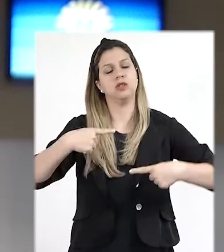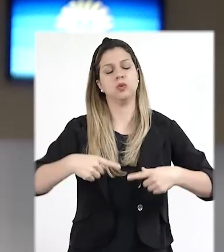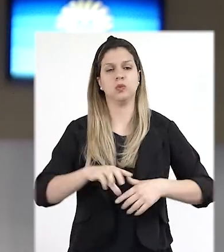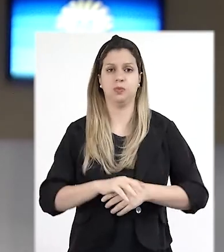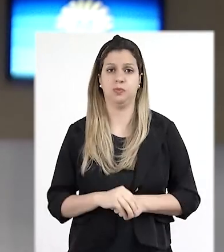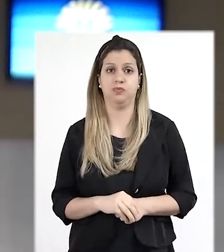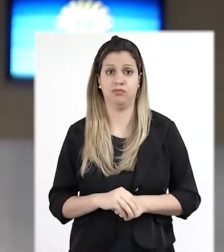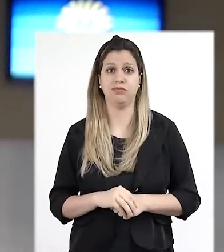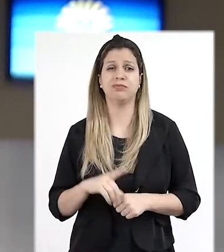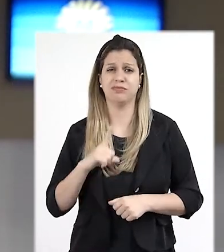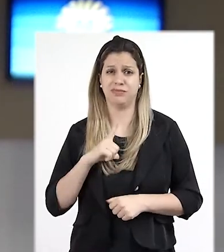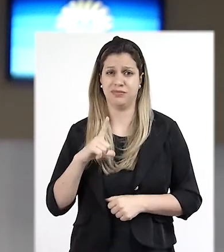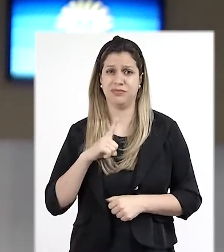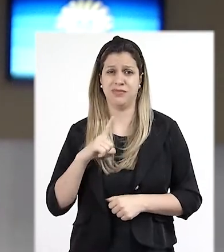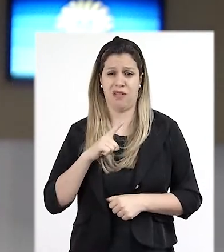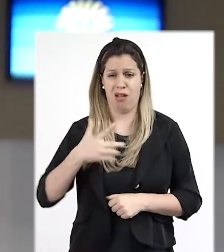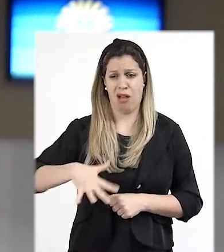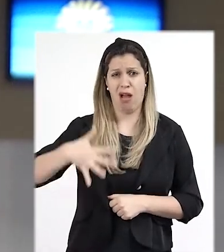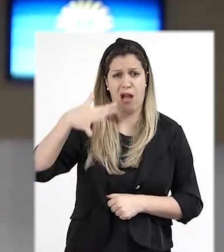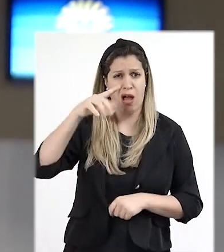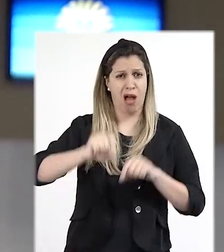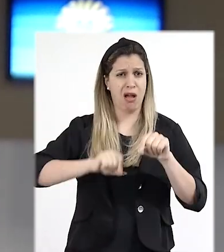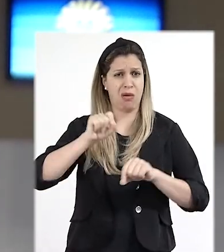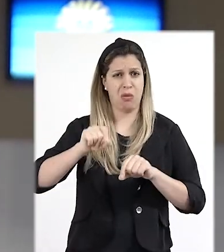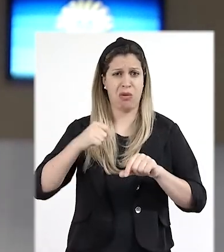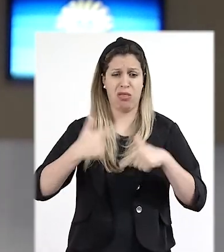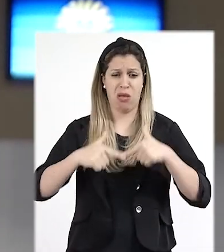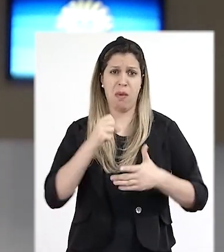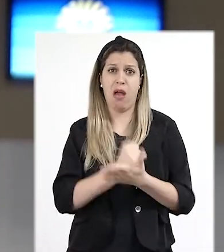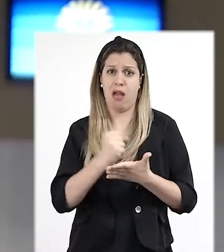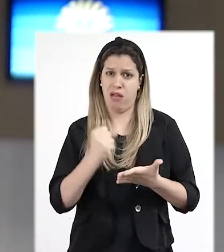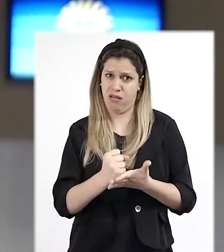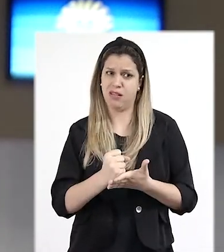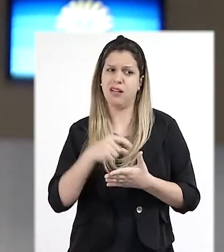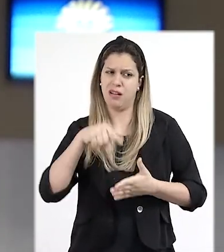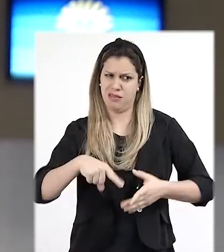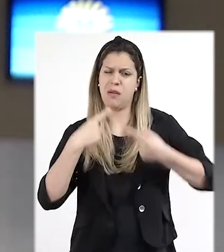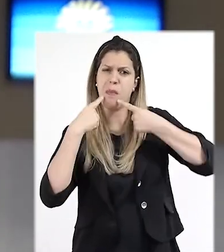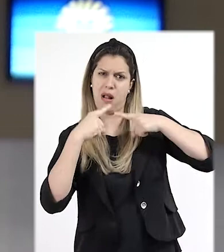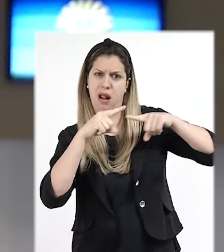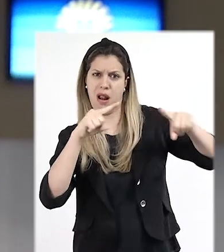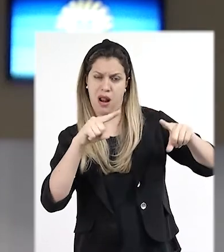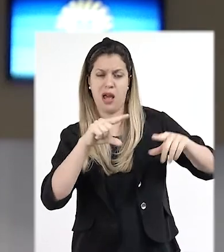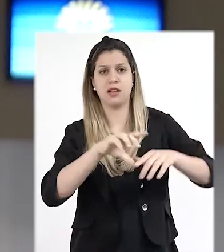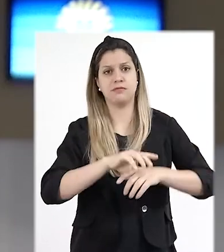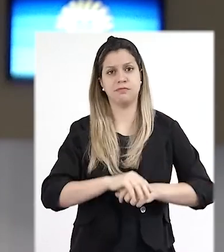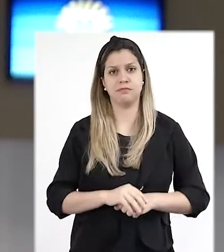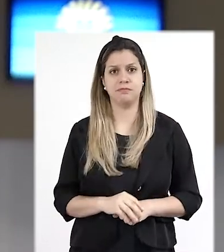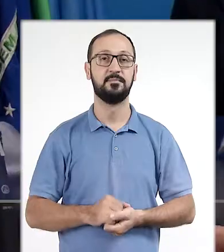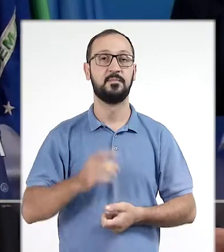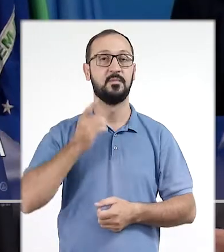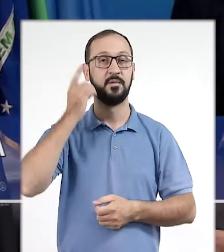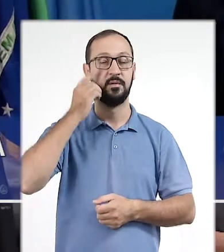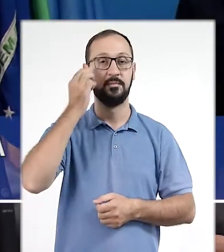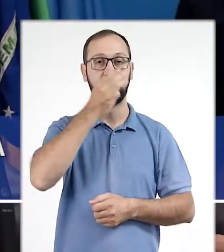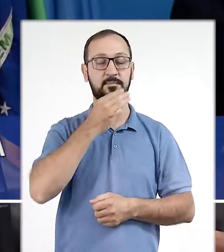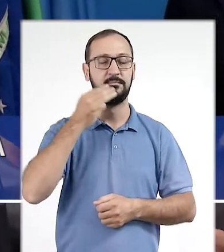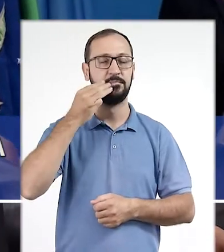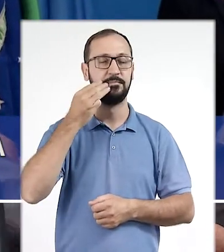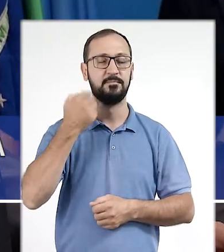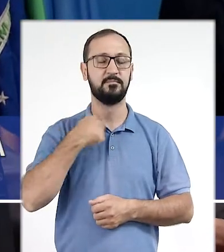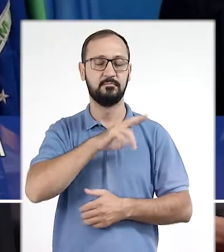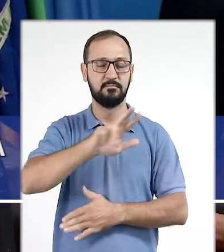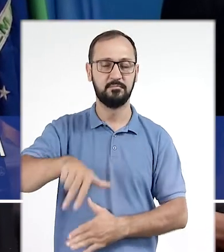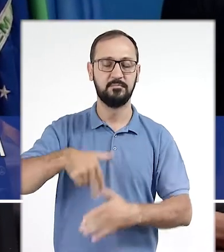os parlamentares. O alto preço dos serviços foi criticado no plenário. O deputado Marçal